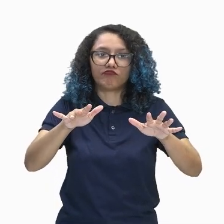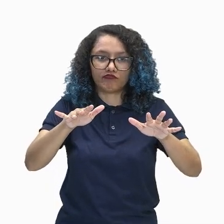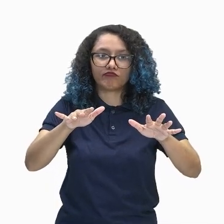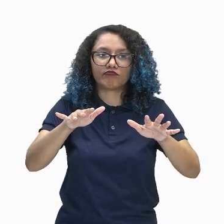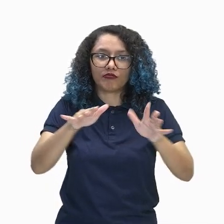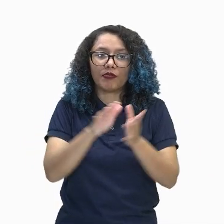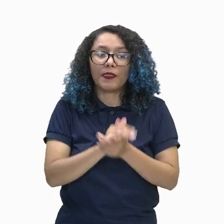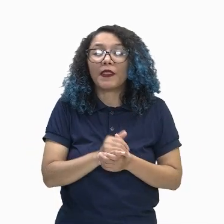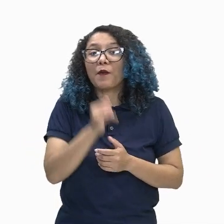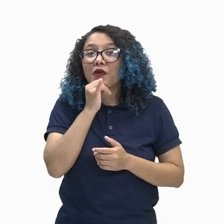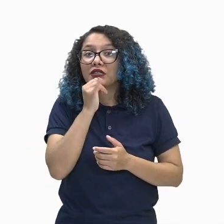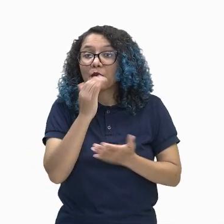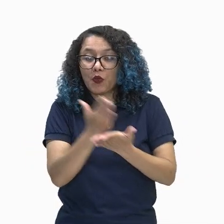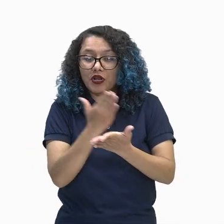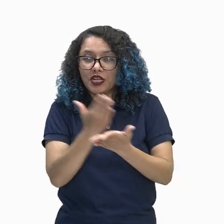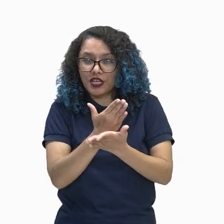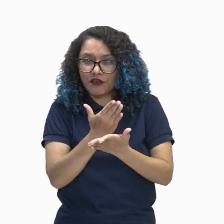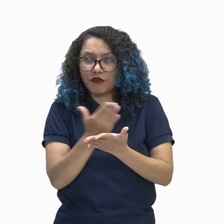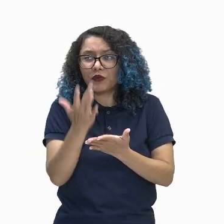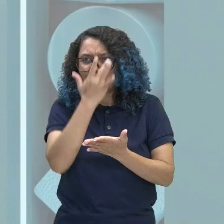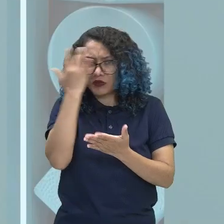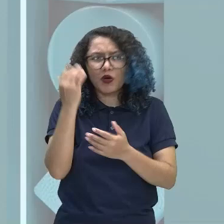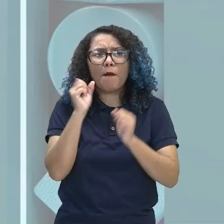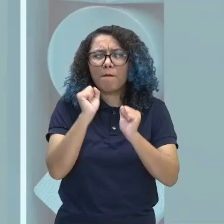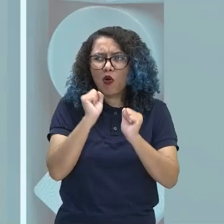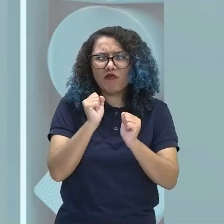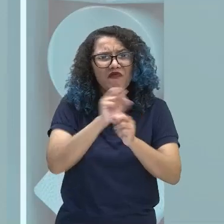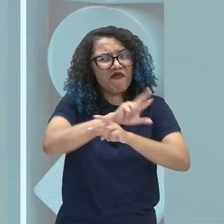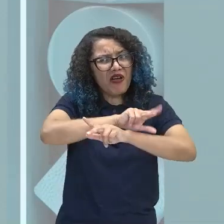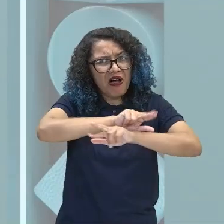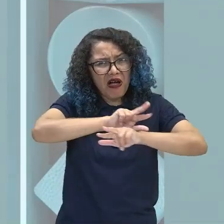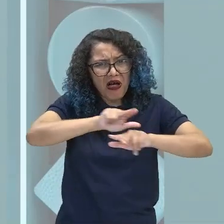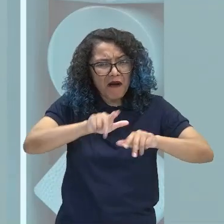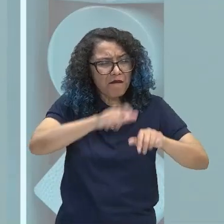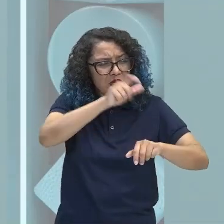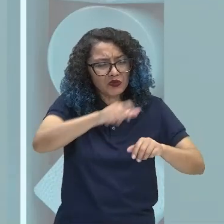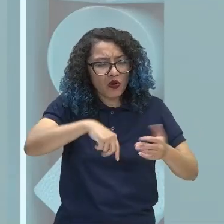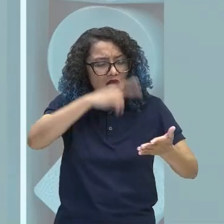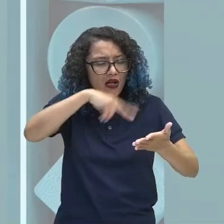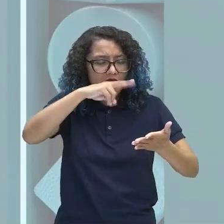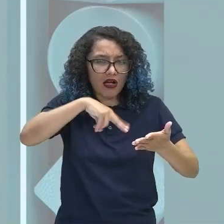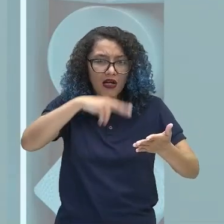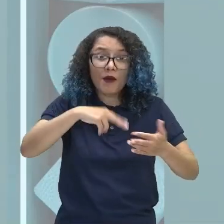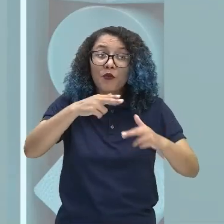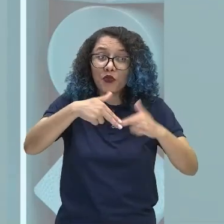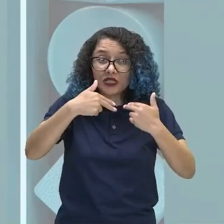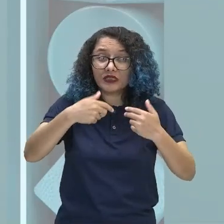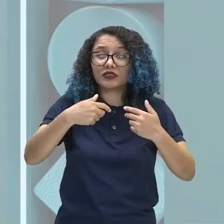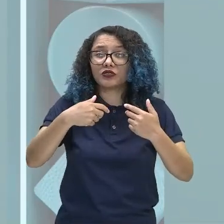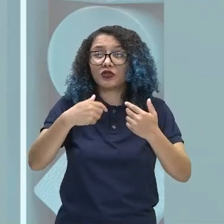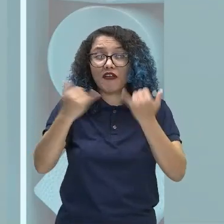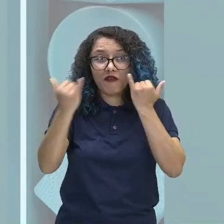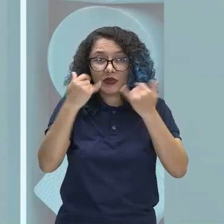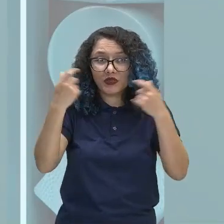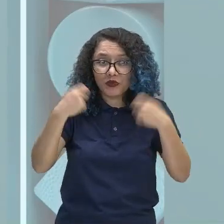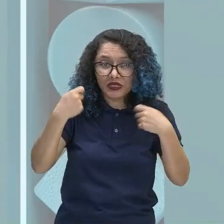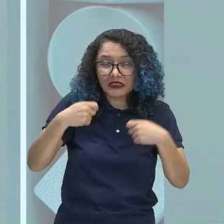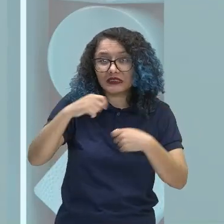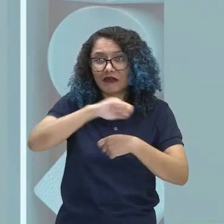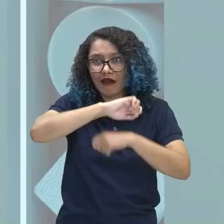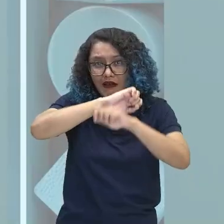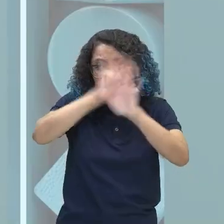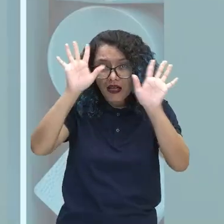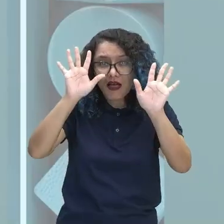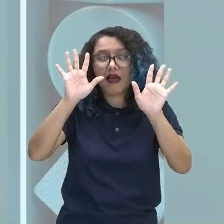Os livros, por exemplo, muitas pessoas terão acesso a esses textos. Então, a mensagem ela precisa estar clara nesses textos, para não haver